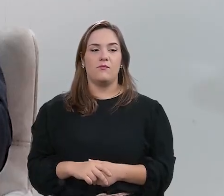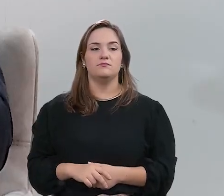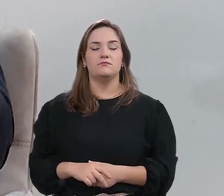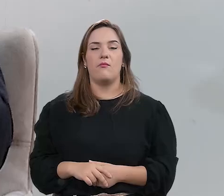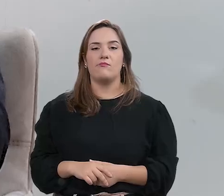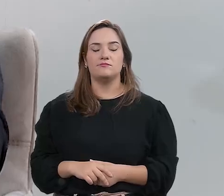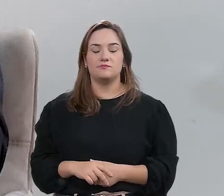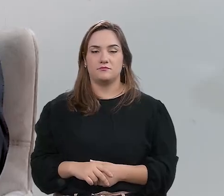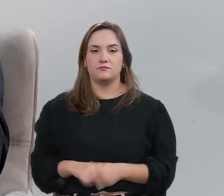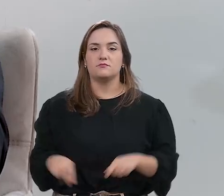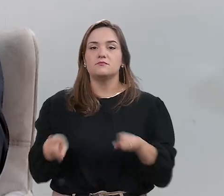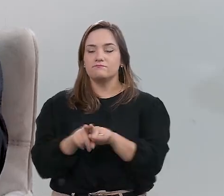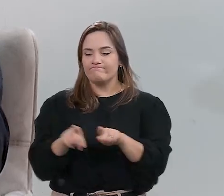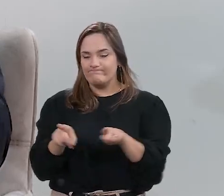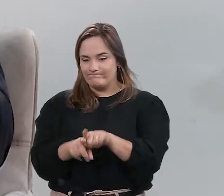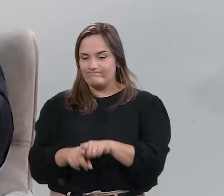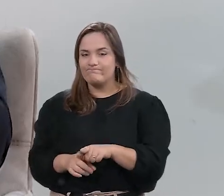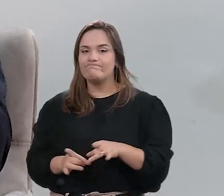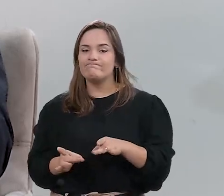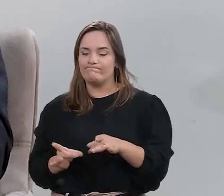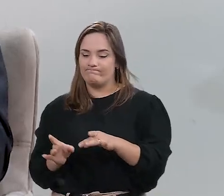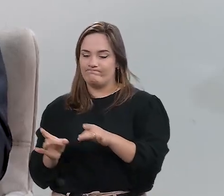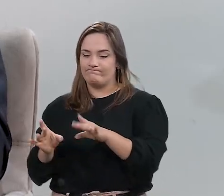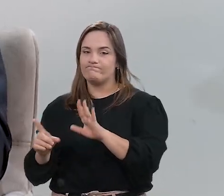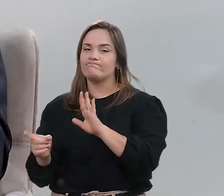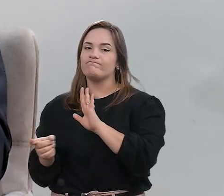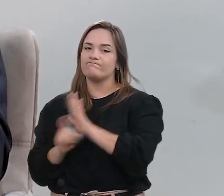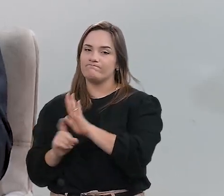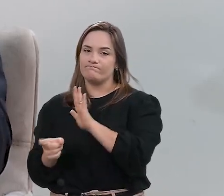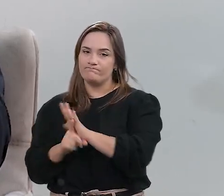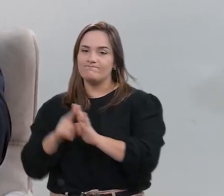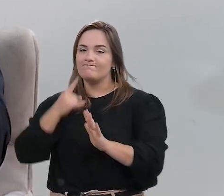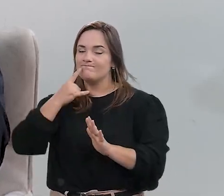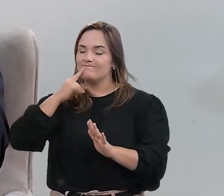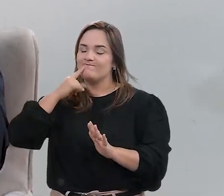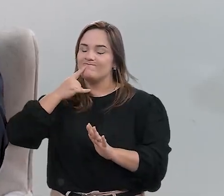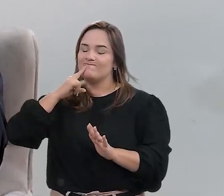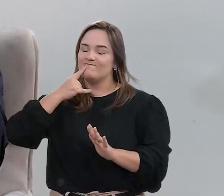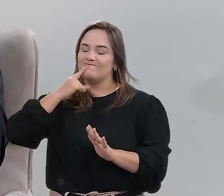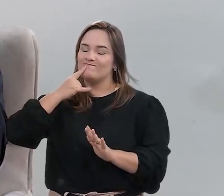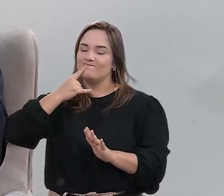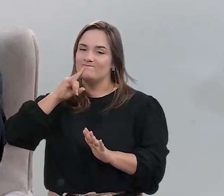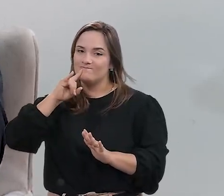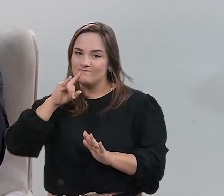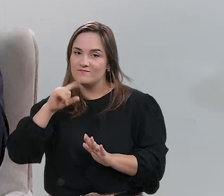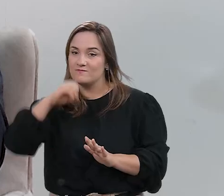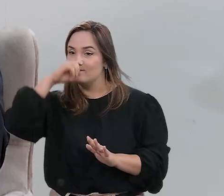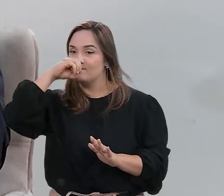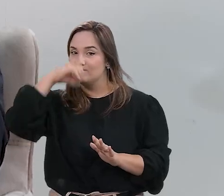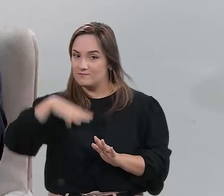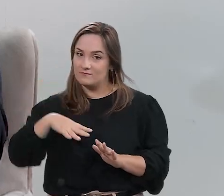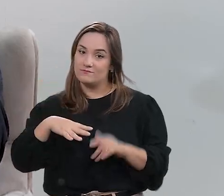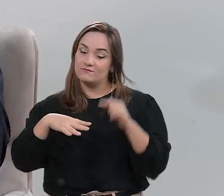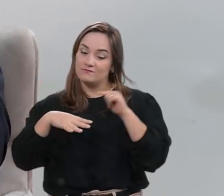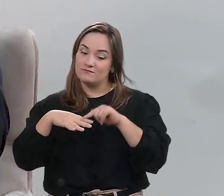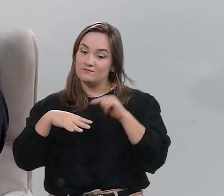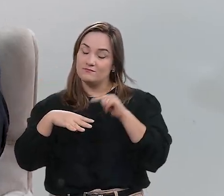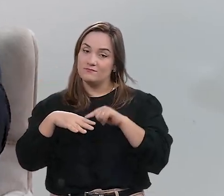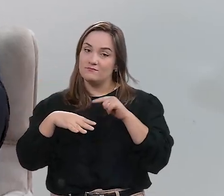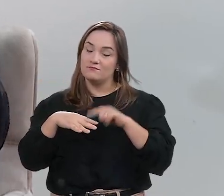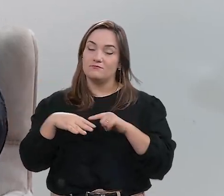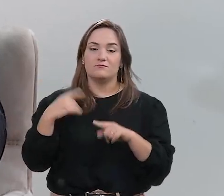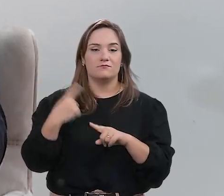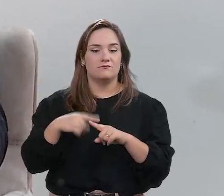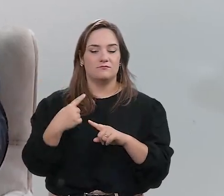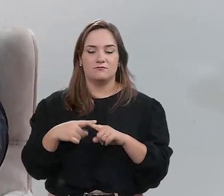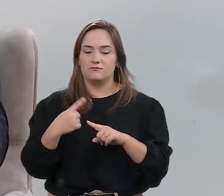do tráfico de drogas, né? Consumo de álcool nas aldeias, violência, e isso em função da não